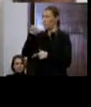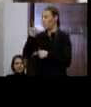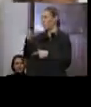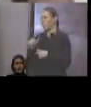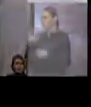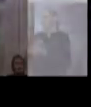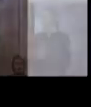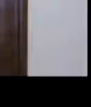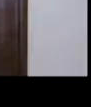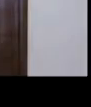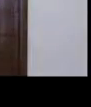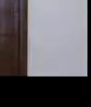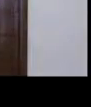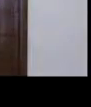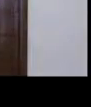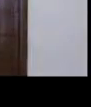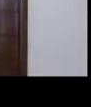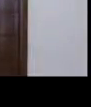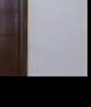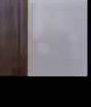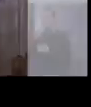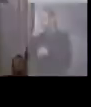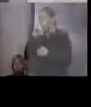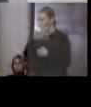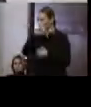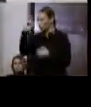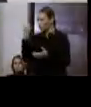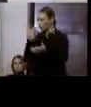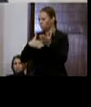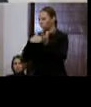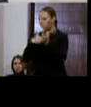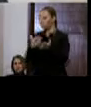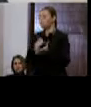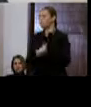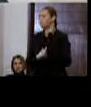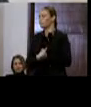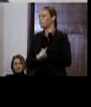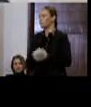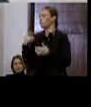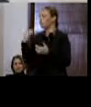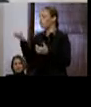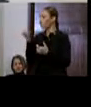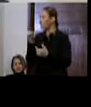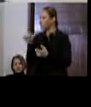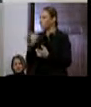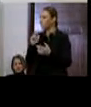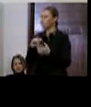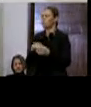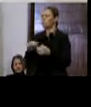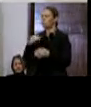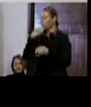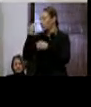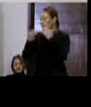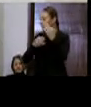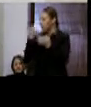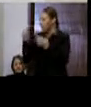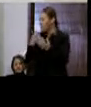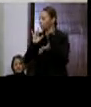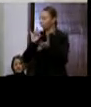Antônio Camargo. Senhoras e senhores, bom dia. Eu quero... As manifestações aqui estão sendo